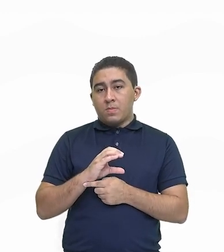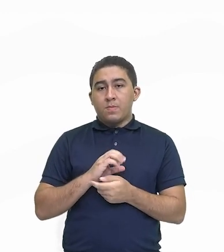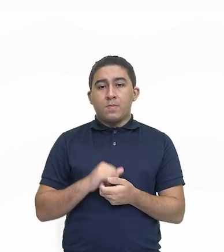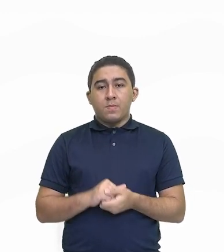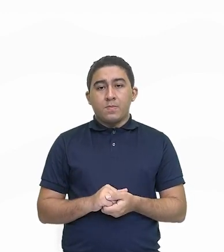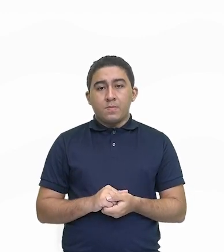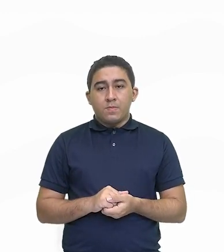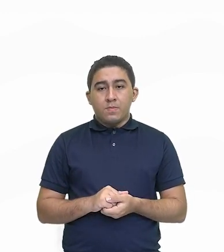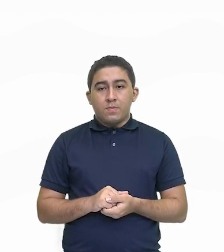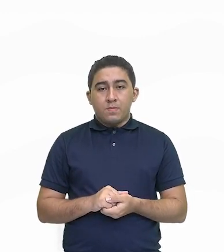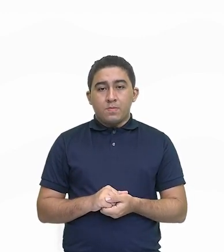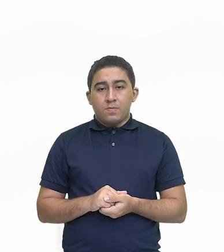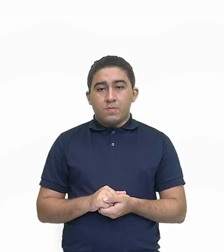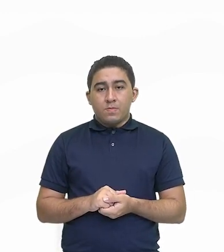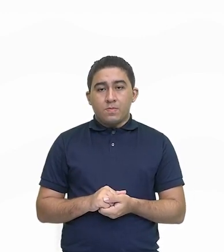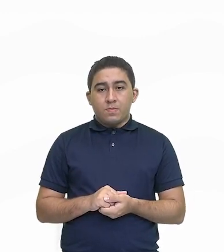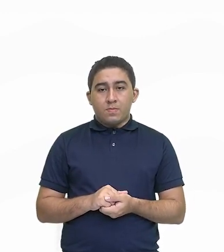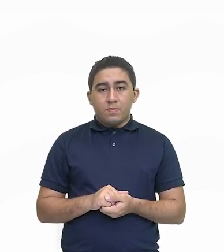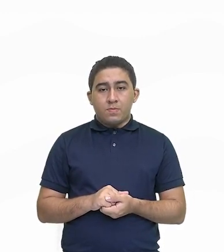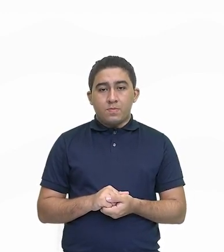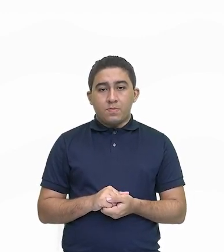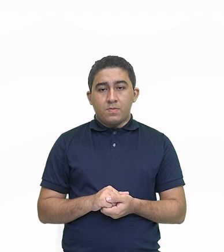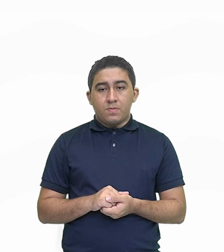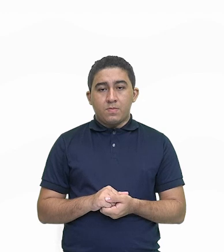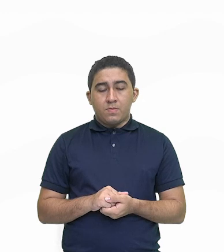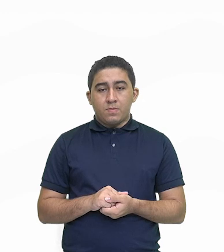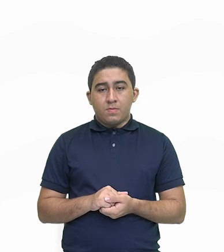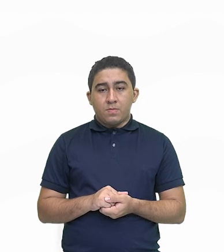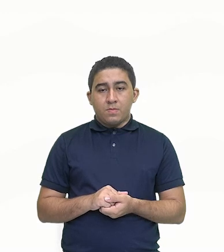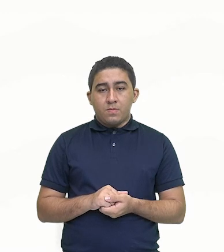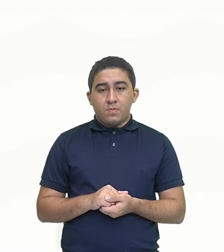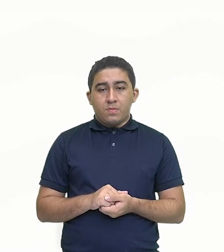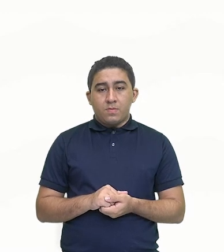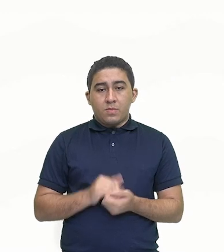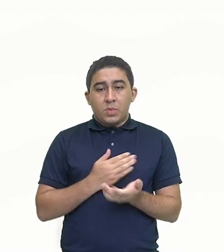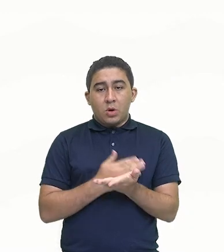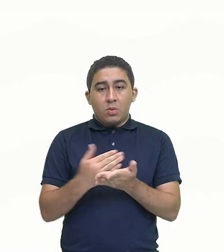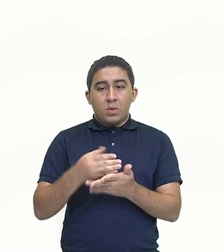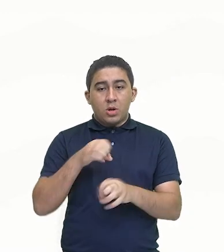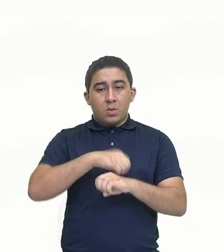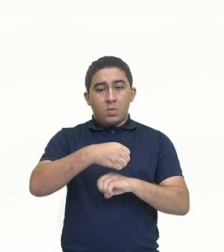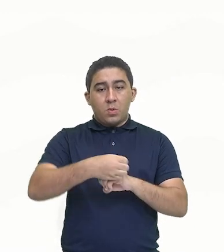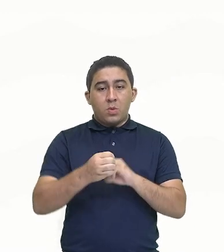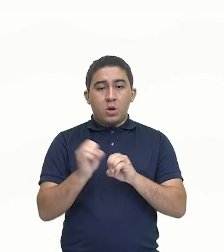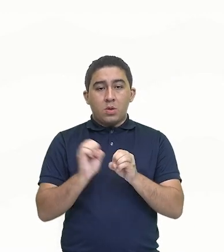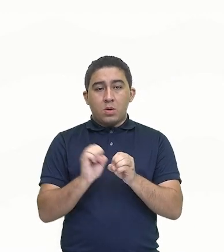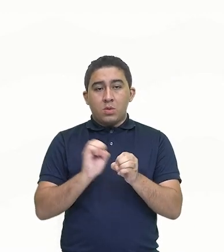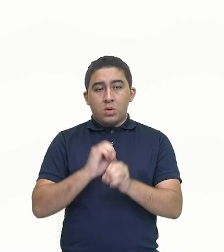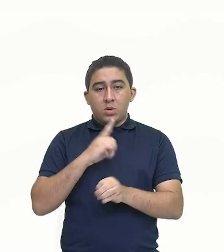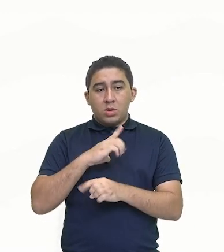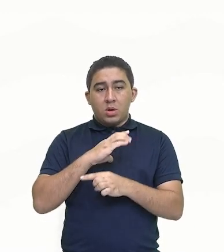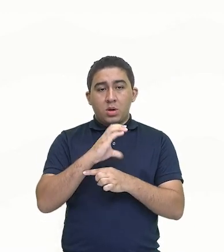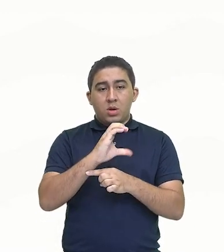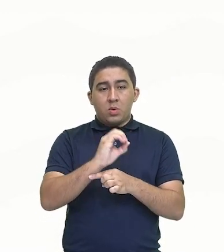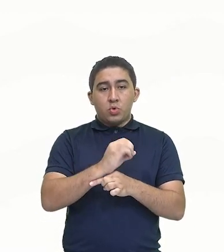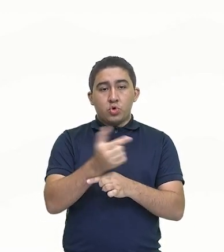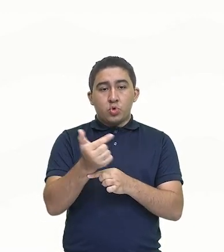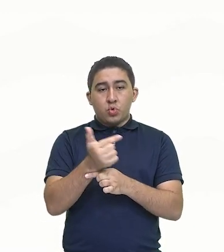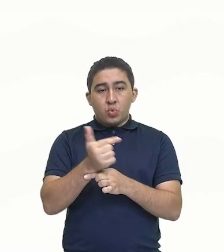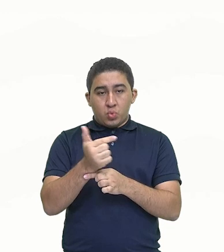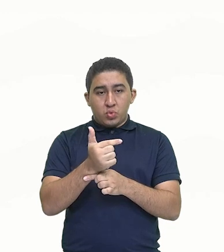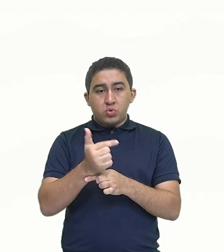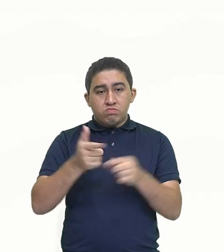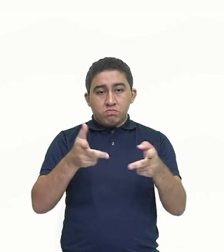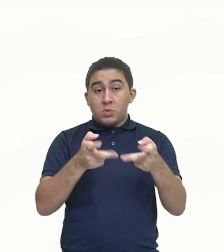Observem bem que o carbono ele vai ser representado inicialmente aqui pela molécula de dióxido de carbono, tá? O dióxido